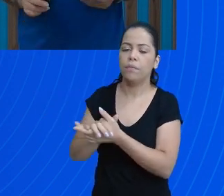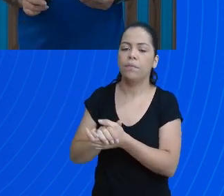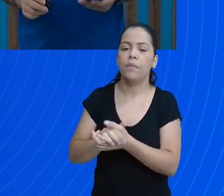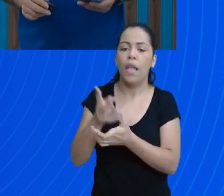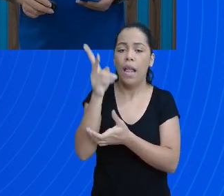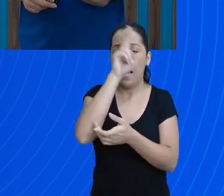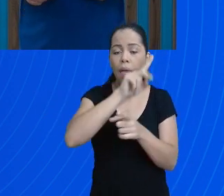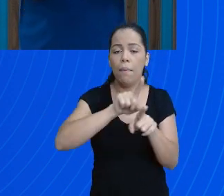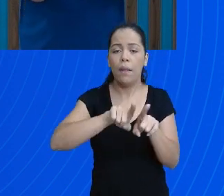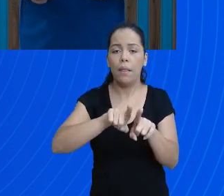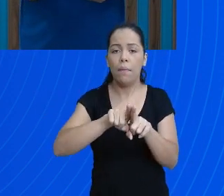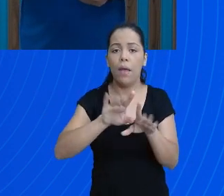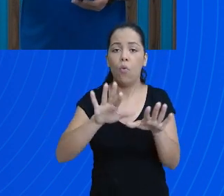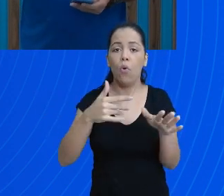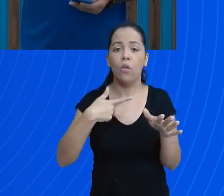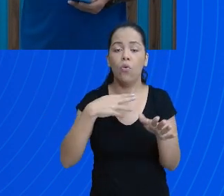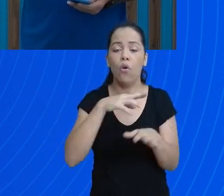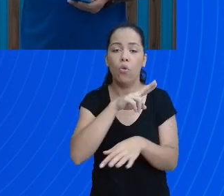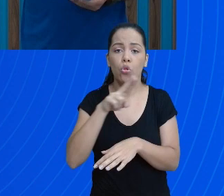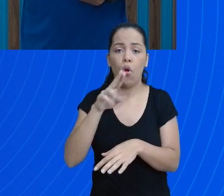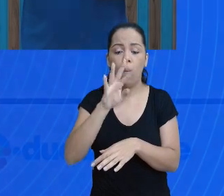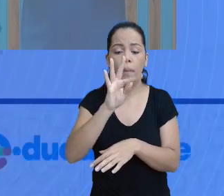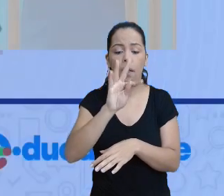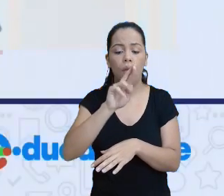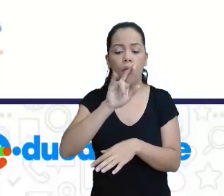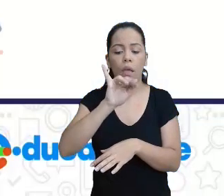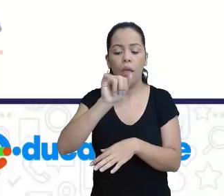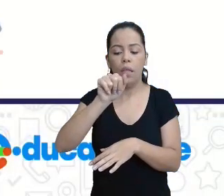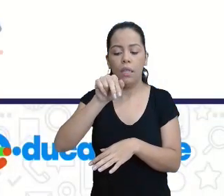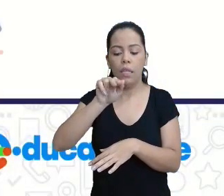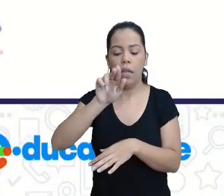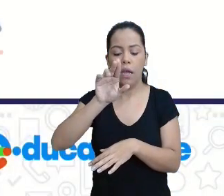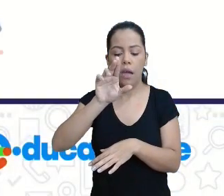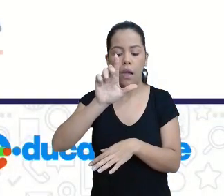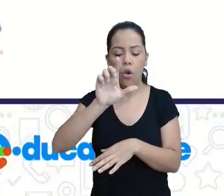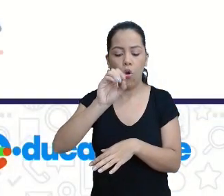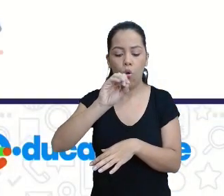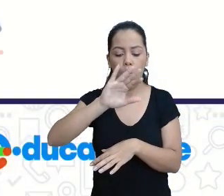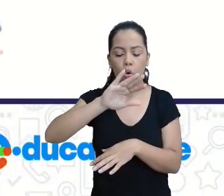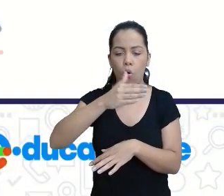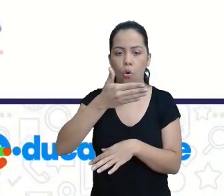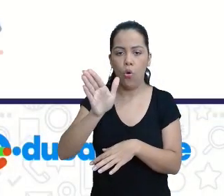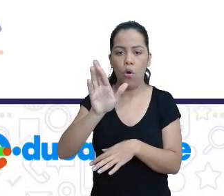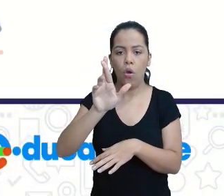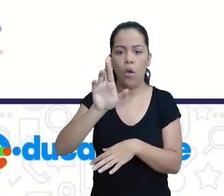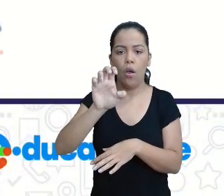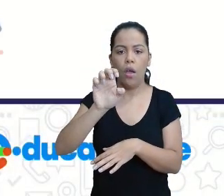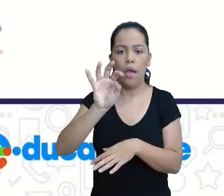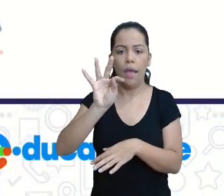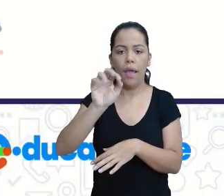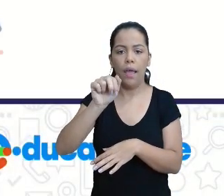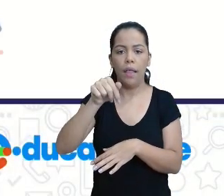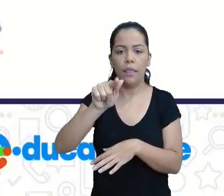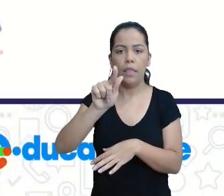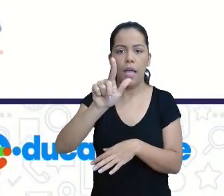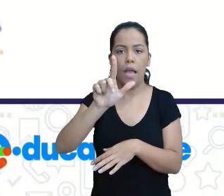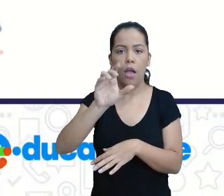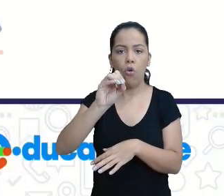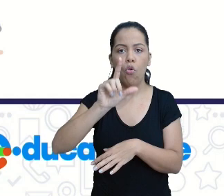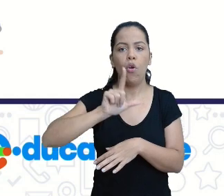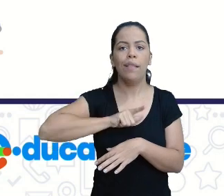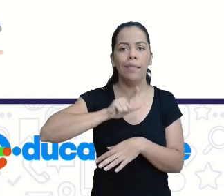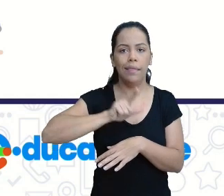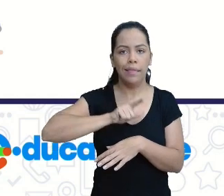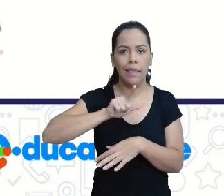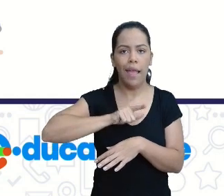seguinte, quando eu chamo triângulo retângulo, olha nessa tela que eu destaquei o ângulo de 90 graus, aquele ângulo que está ali em cima, que a